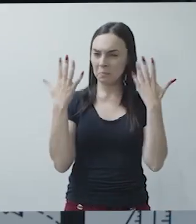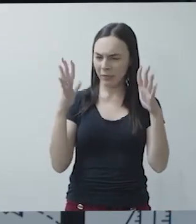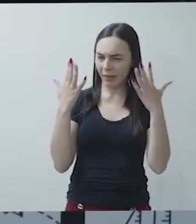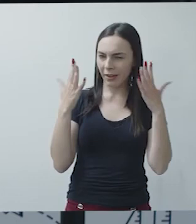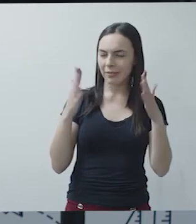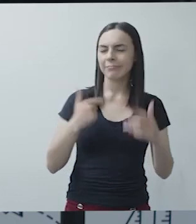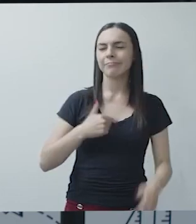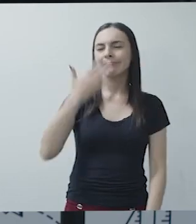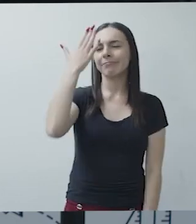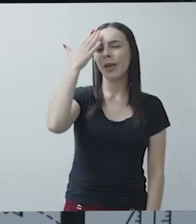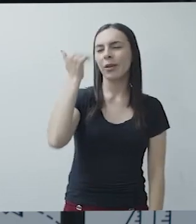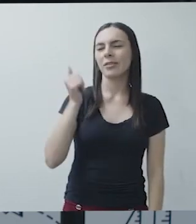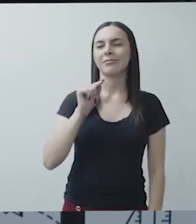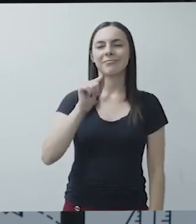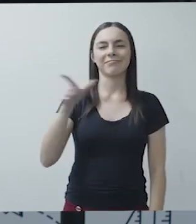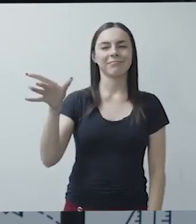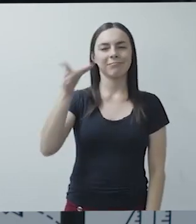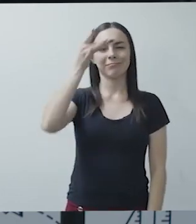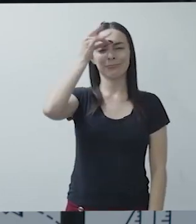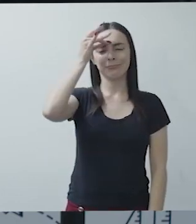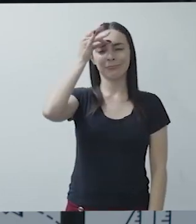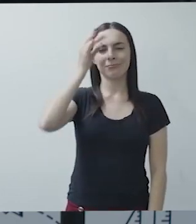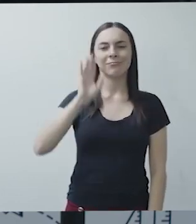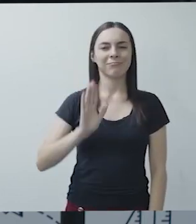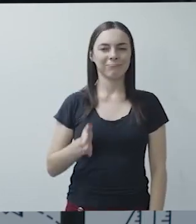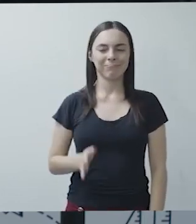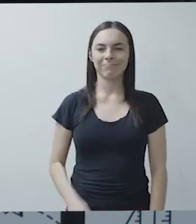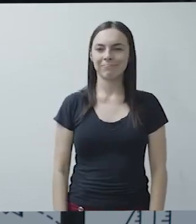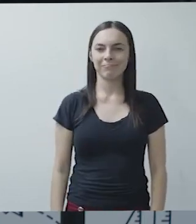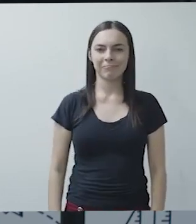você ia lembrar do nome desse relógio.